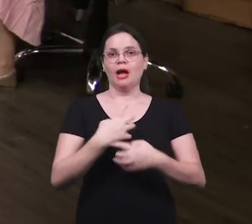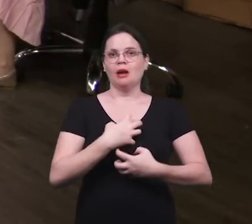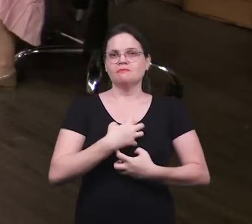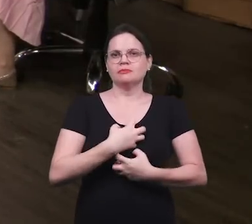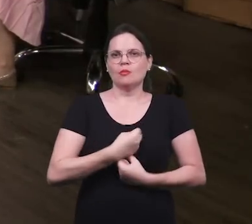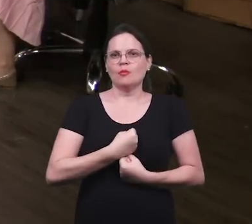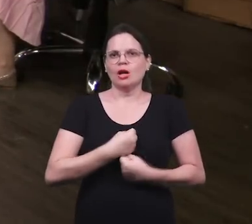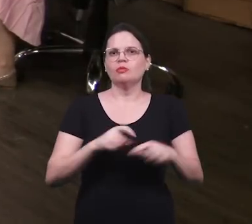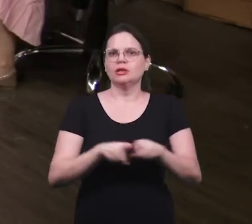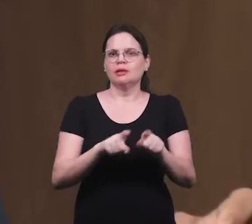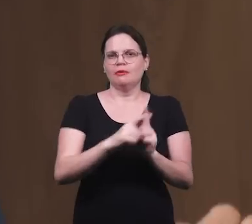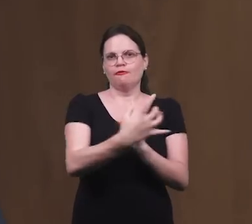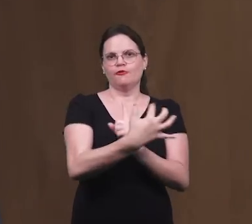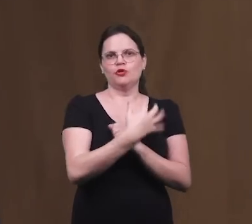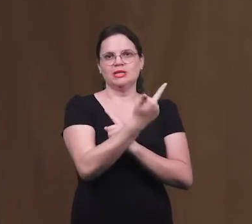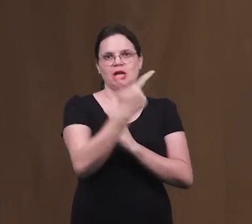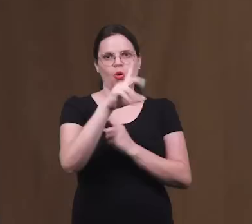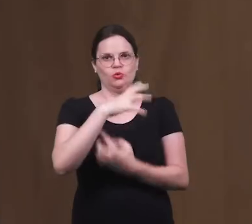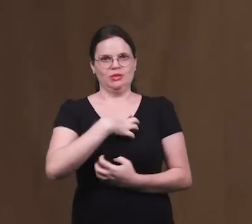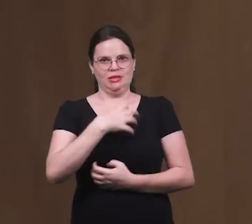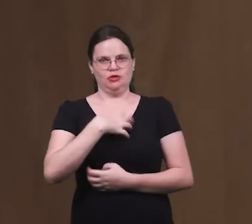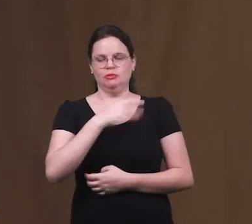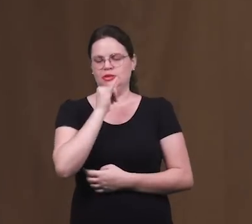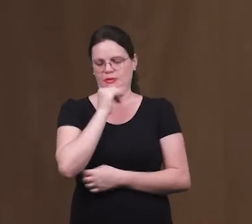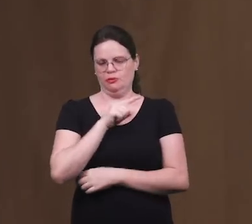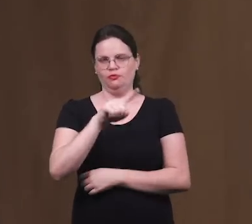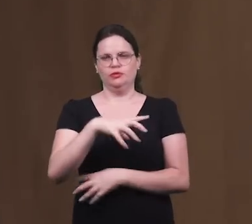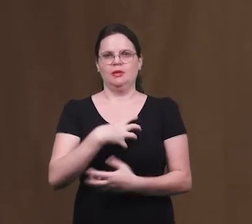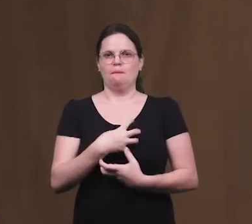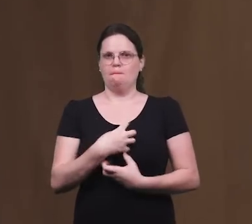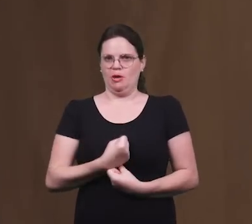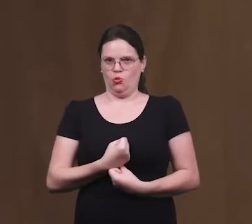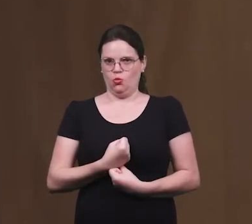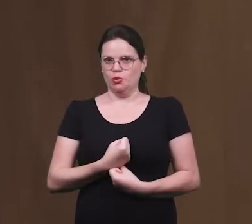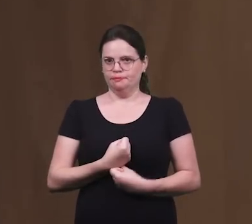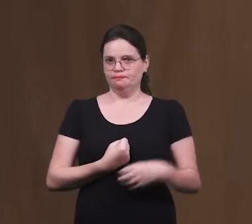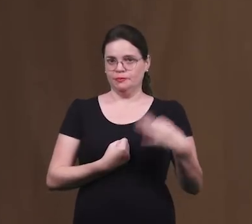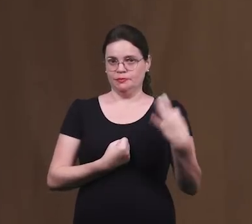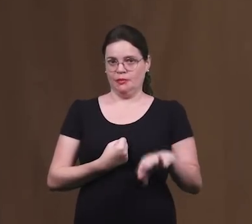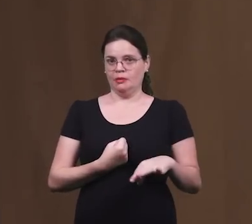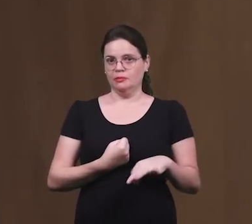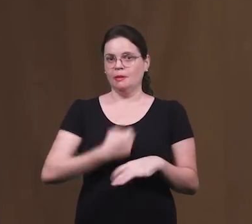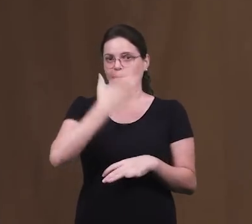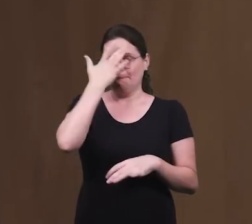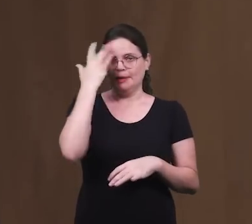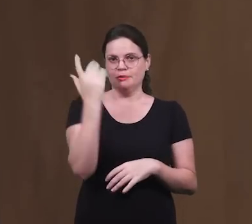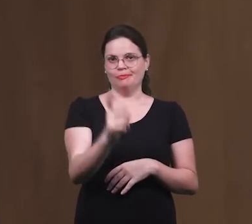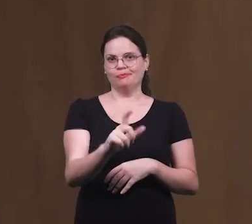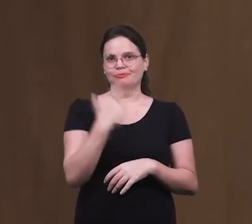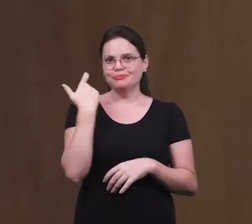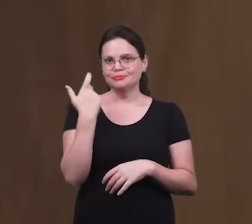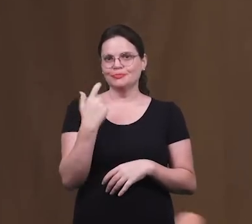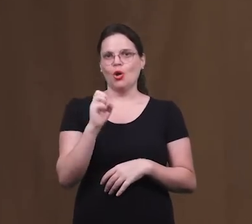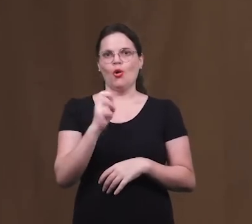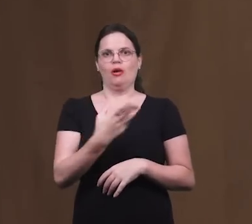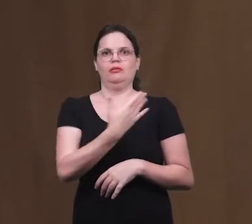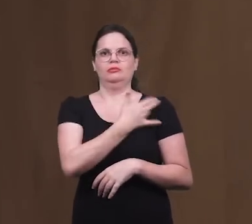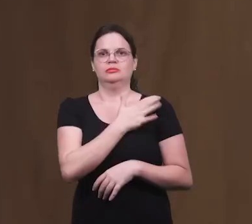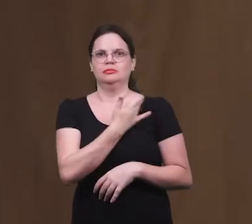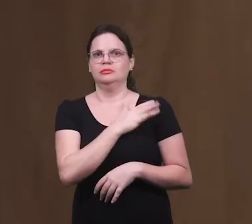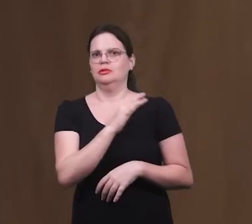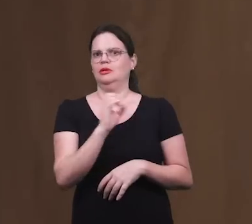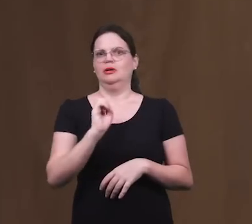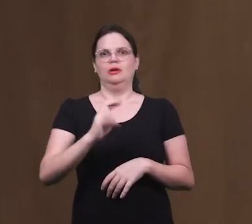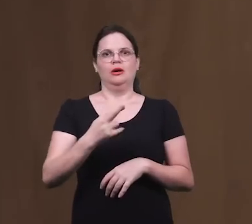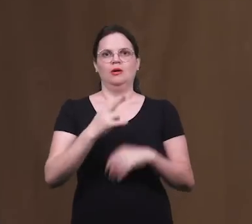consigo outros sentimentos. Por exemplo, você está magoado com uma pessoa que te feriu, ou que te distratou,